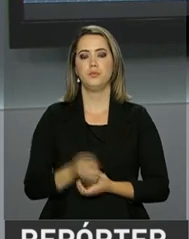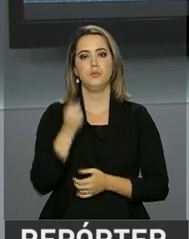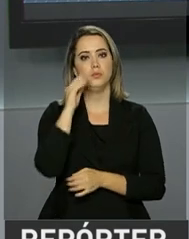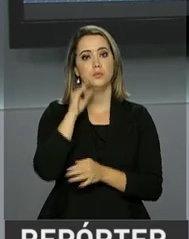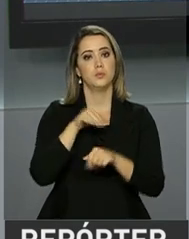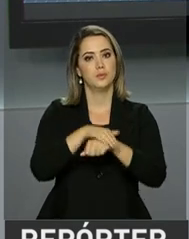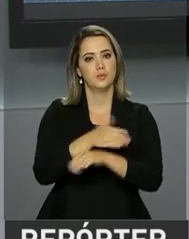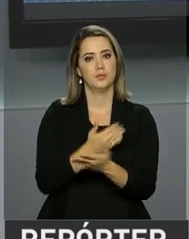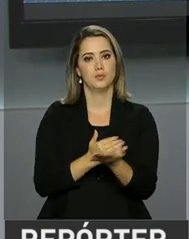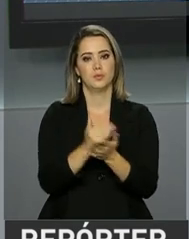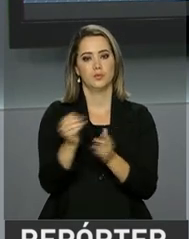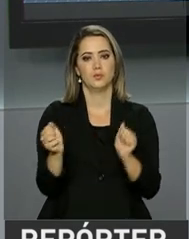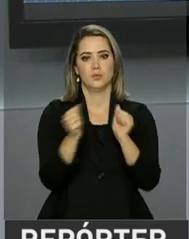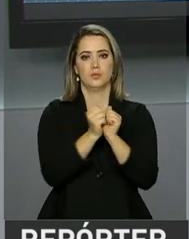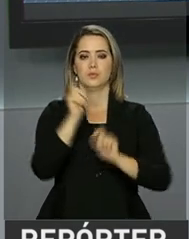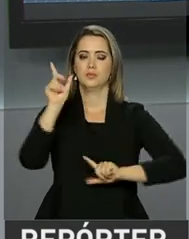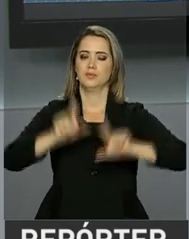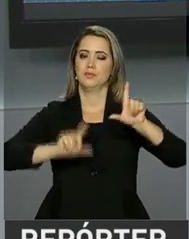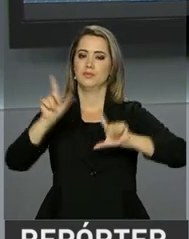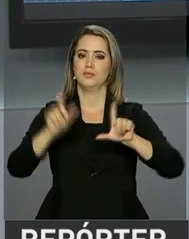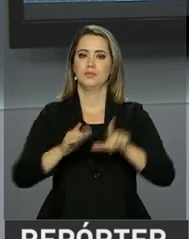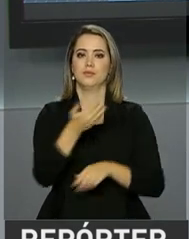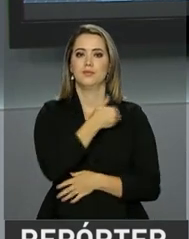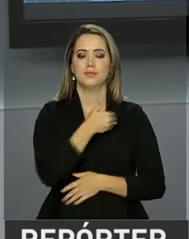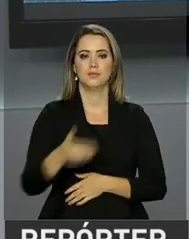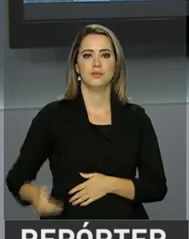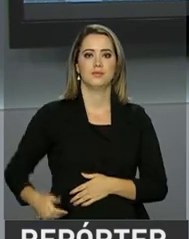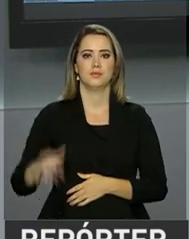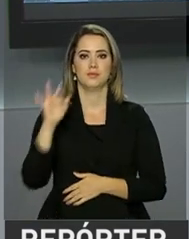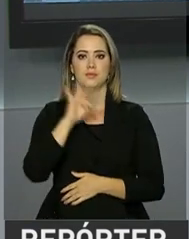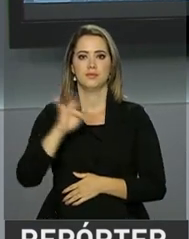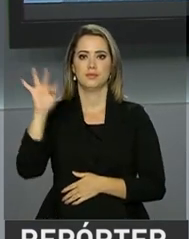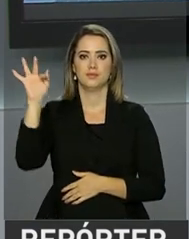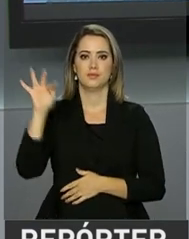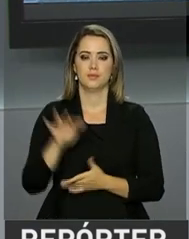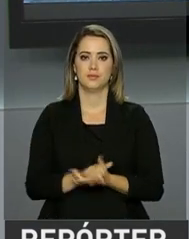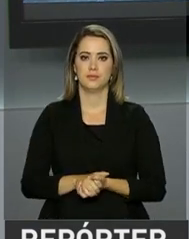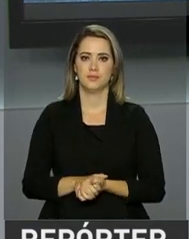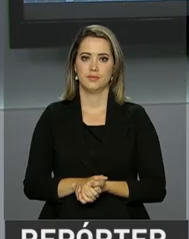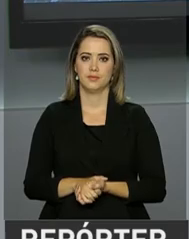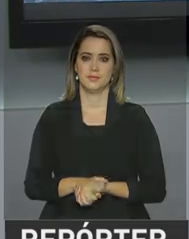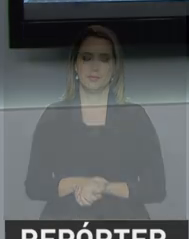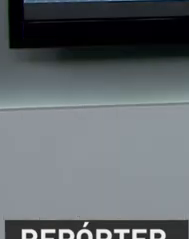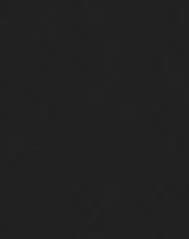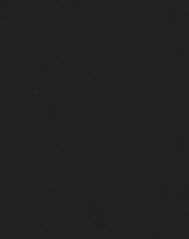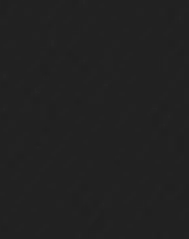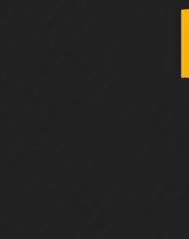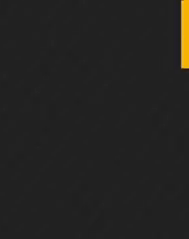Uma boa noite para você e continue com a gente aqui na NBR, a TV do Governo Federal.